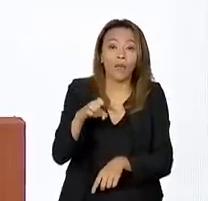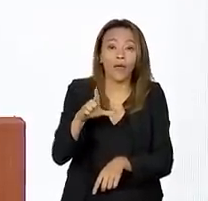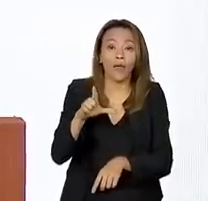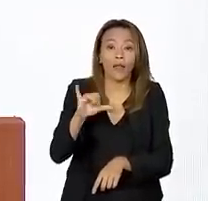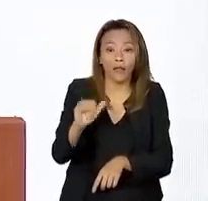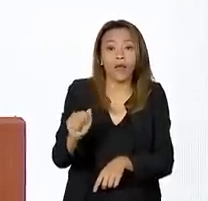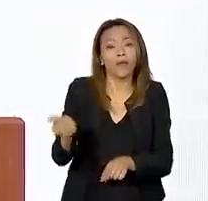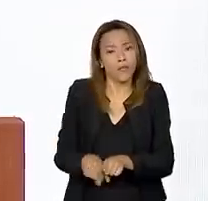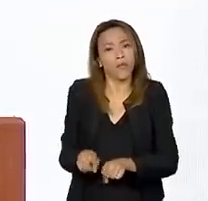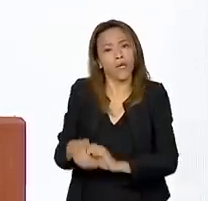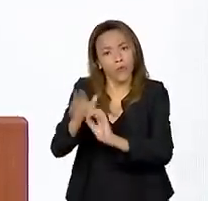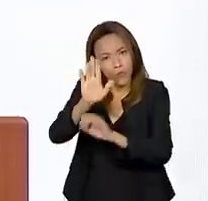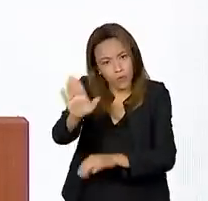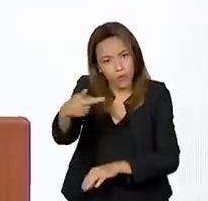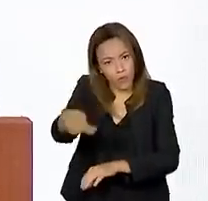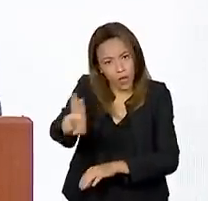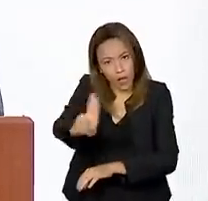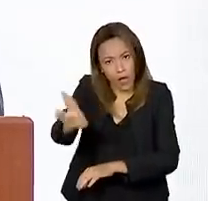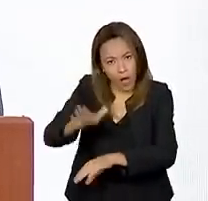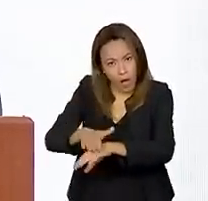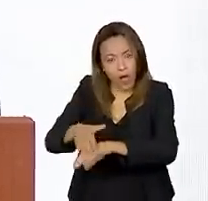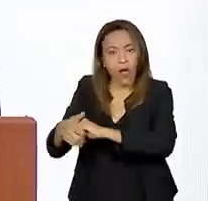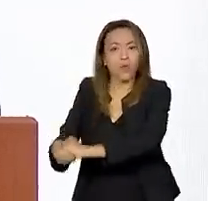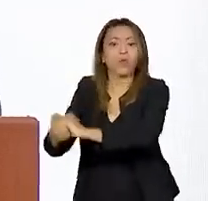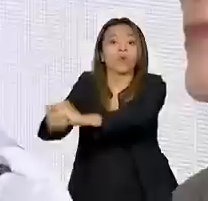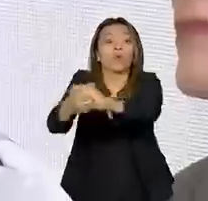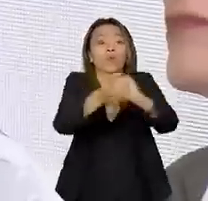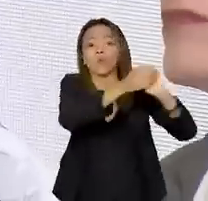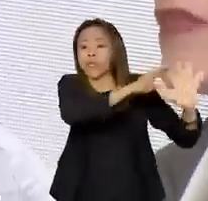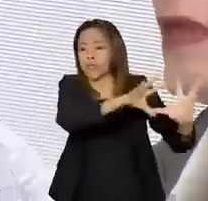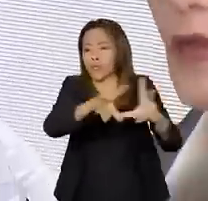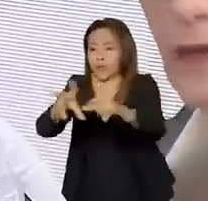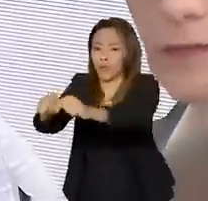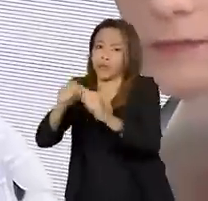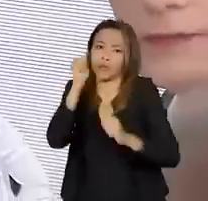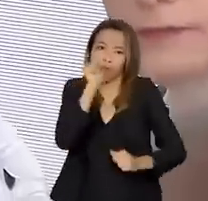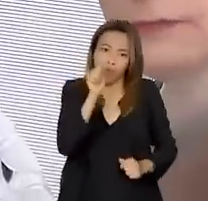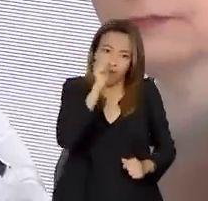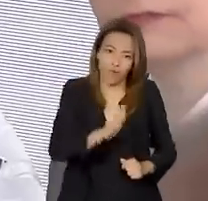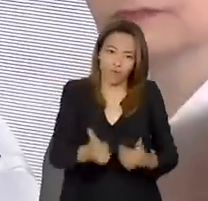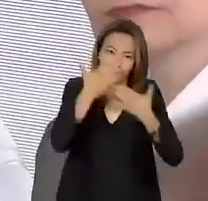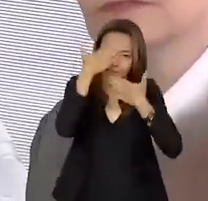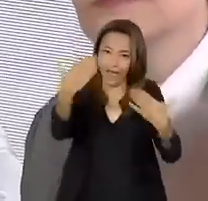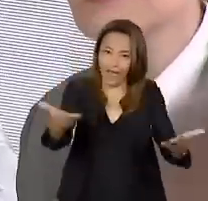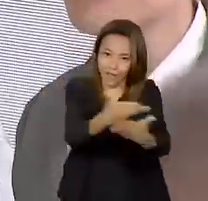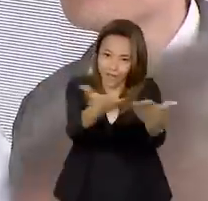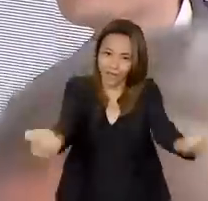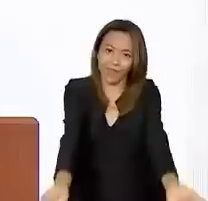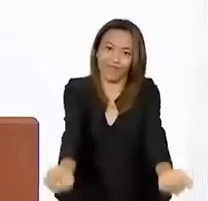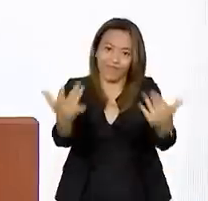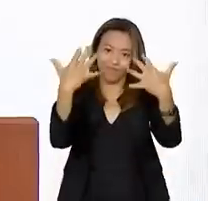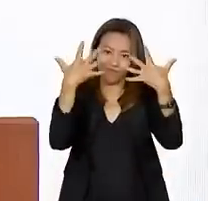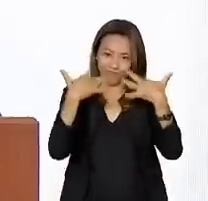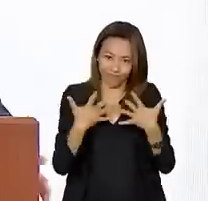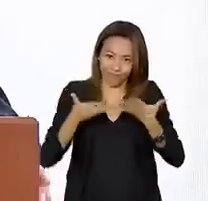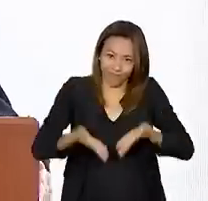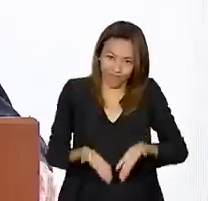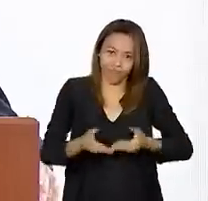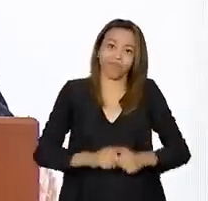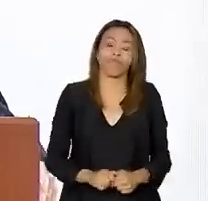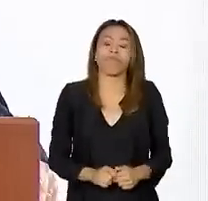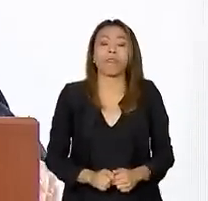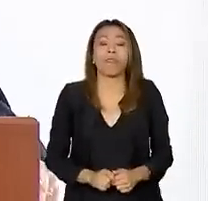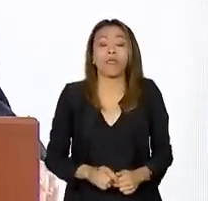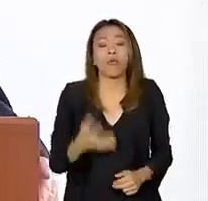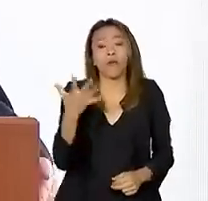sabe melhor do que ninguém o quanto vocês representam para o futuro do nosso país. Obrigado pela presença de todos. Gostaria, amigos, de